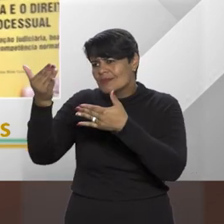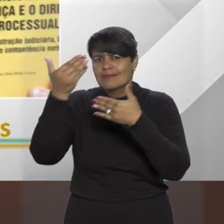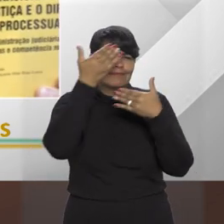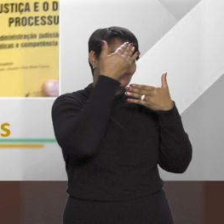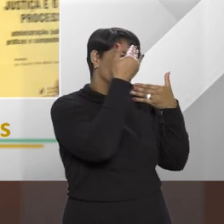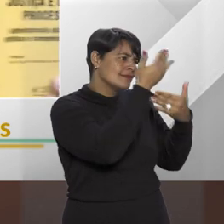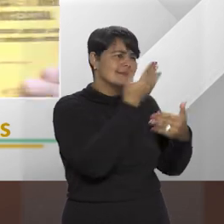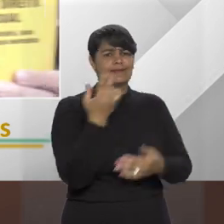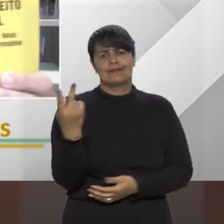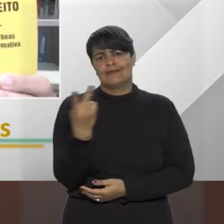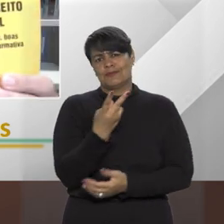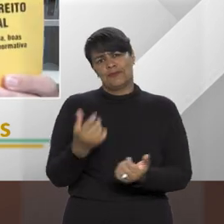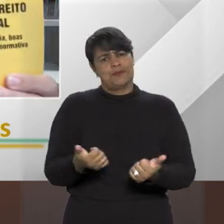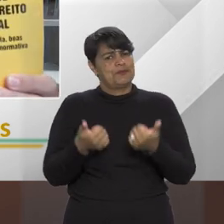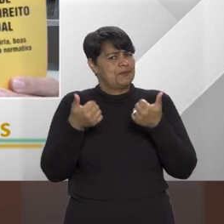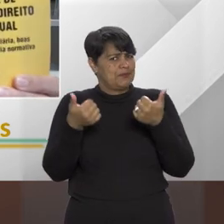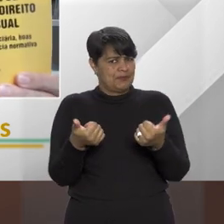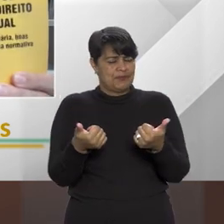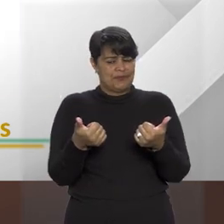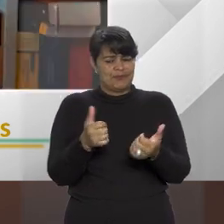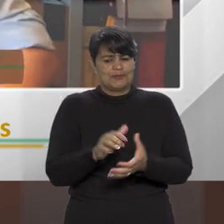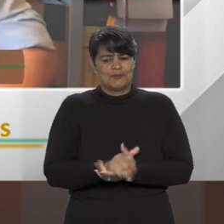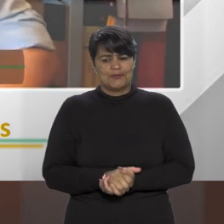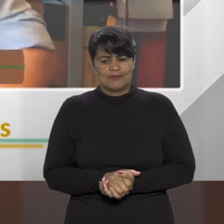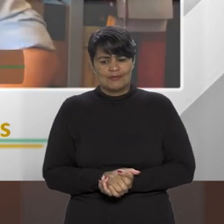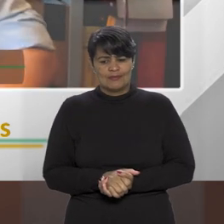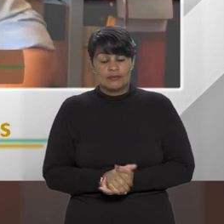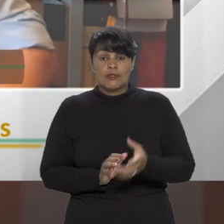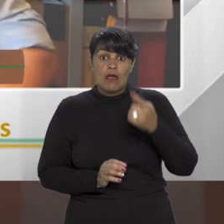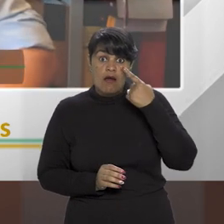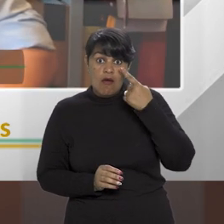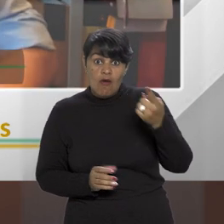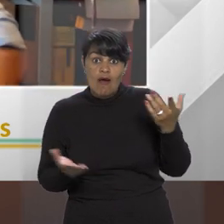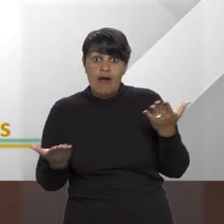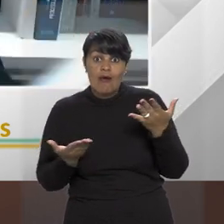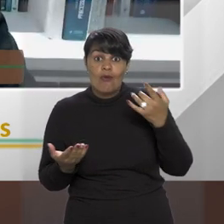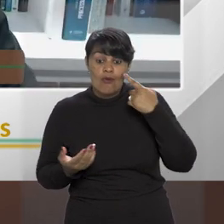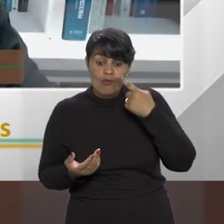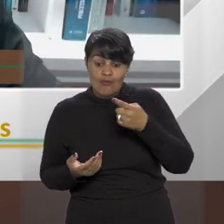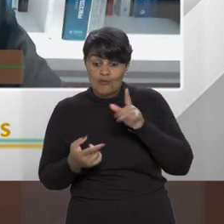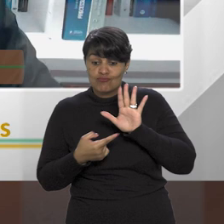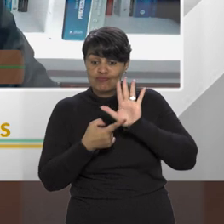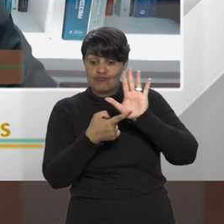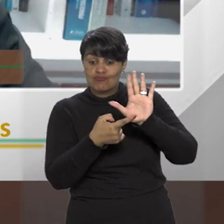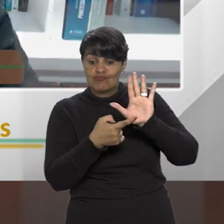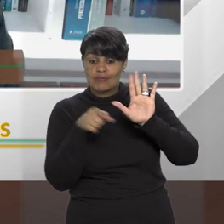Eu mostro para todo mundo, tá aqui, ó. Tá na minha mão, ó. Fazendo propaganda aqui, mas de fato, ó. Ah,